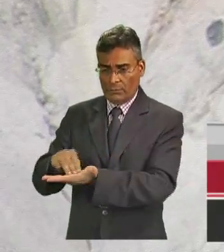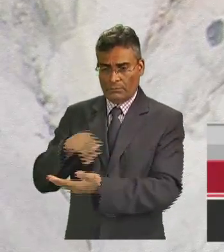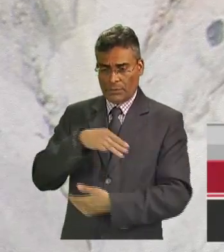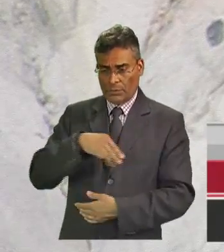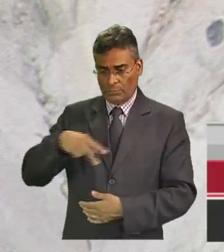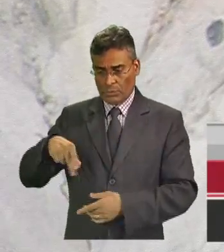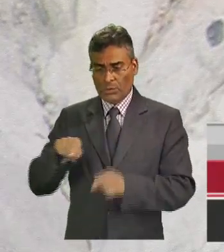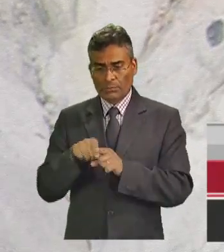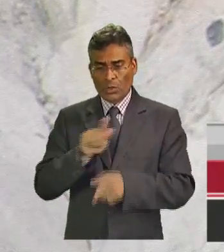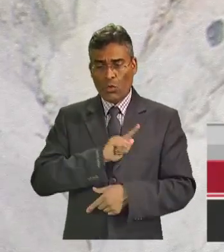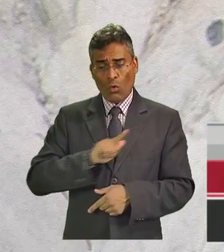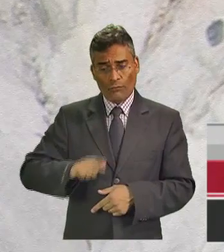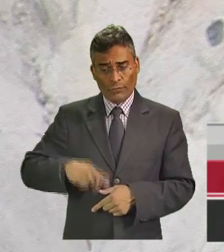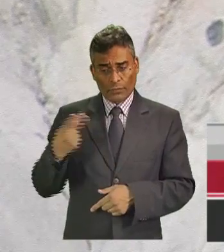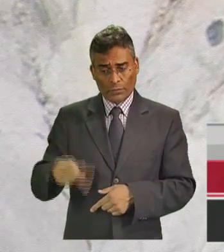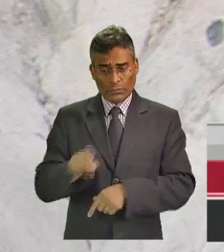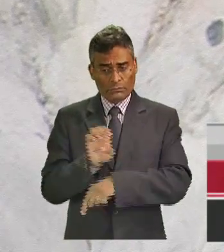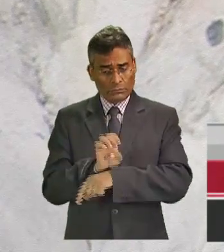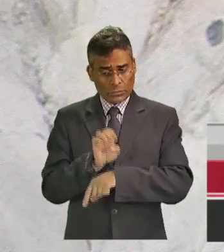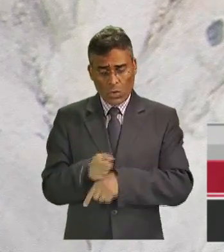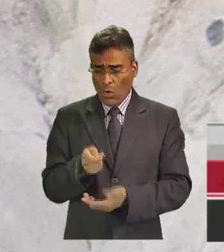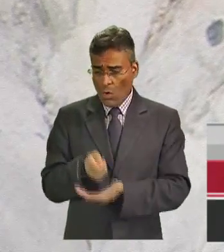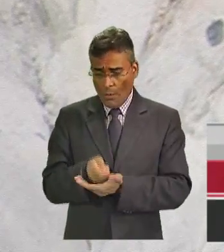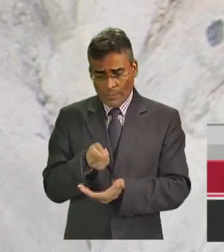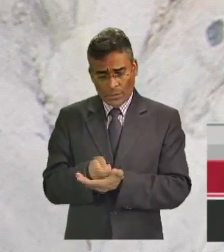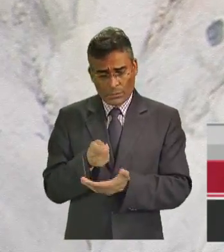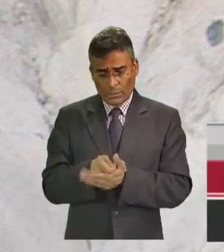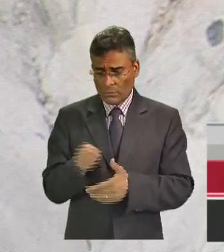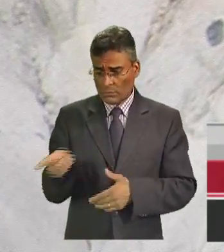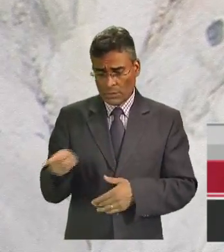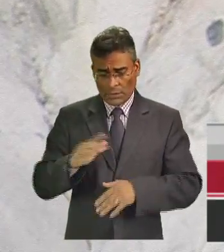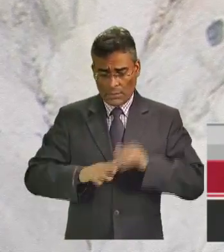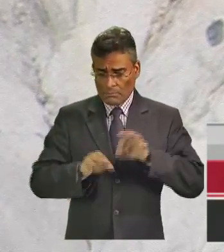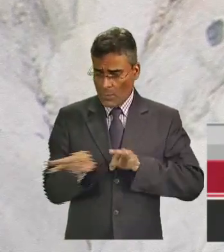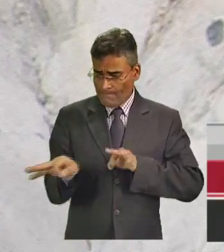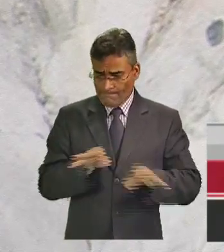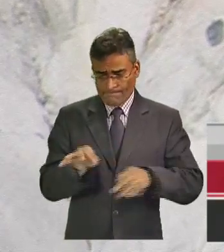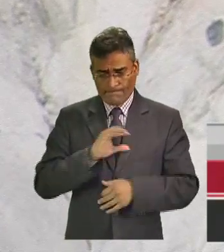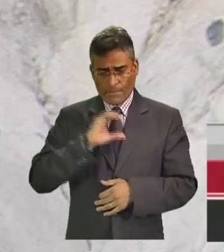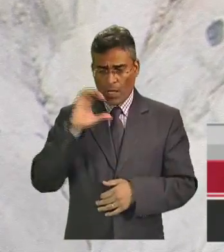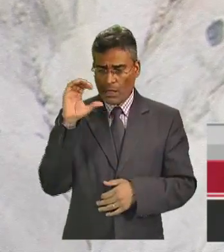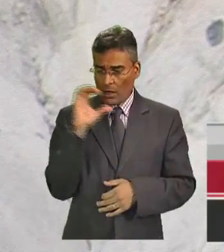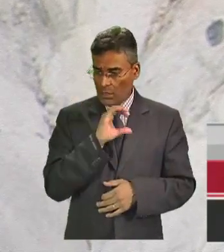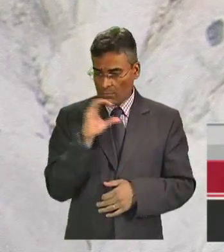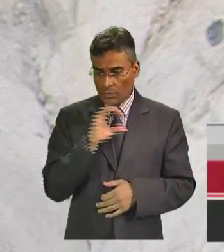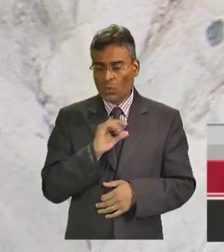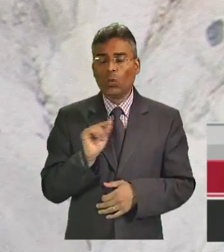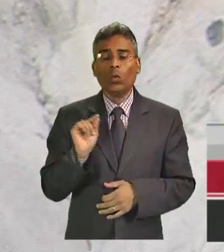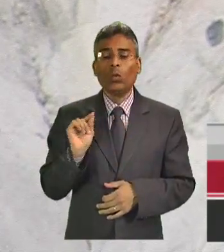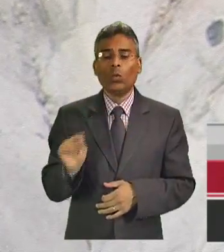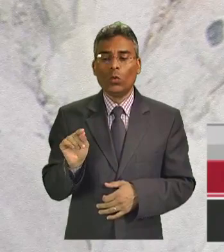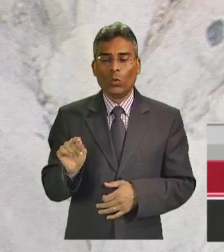Estado, solicitando que determine que seja providenciado de imediato o